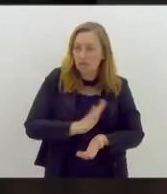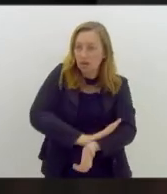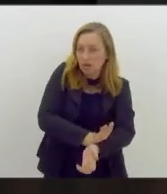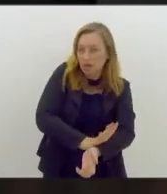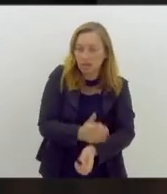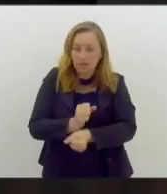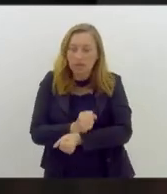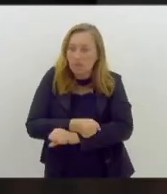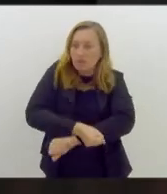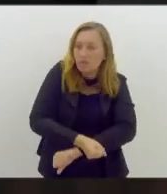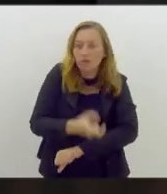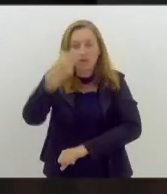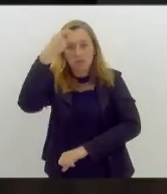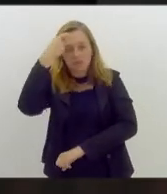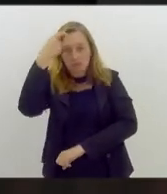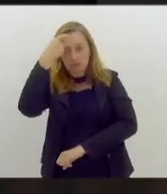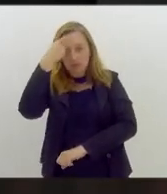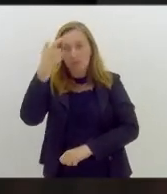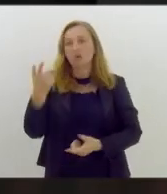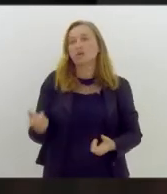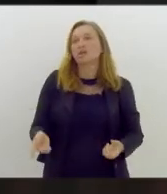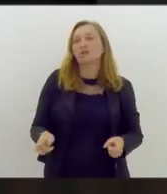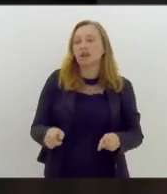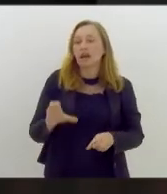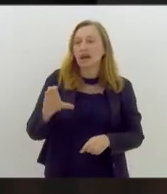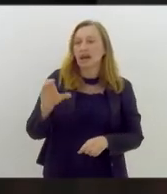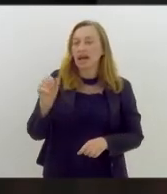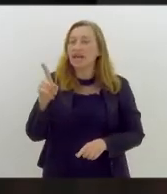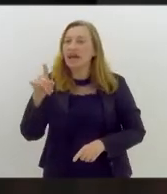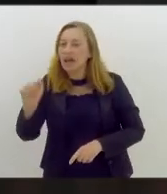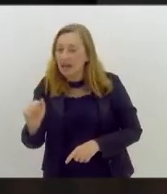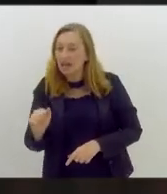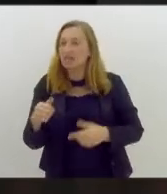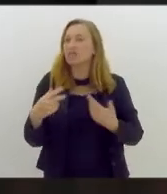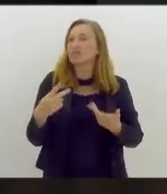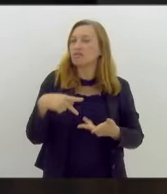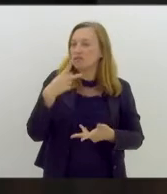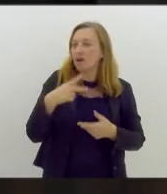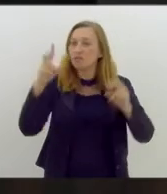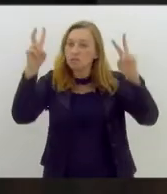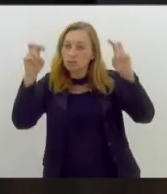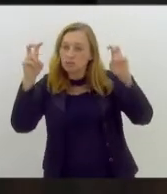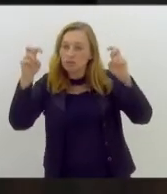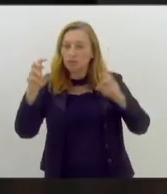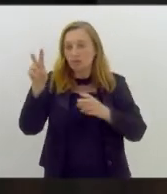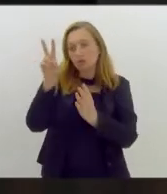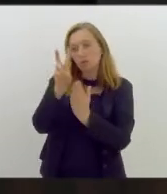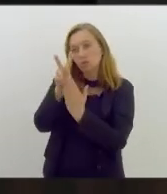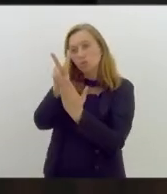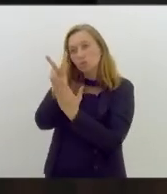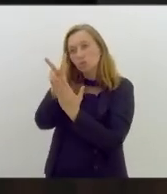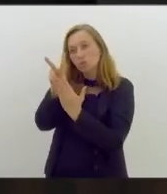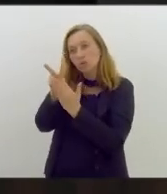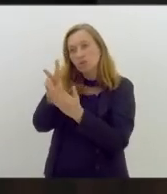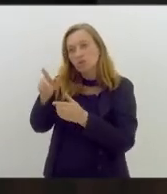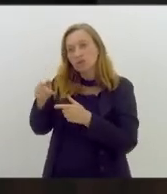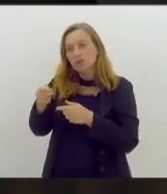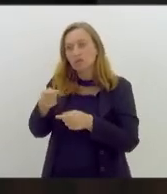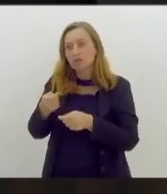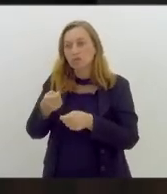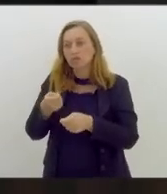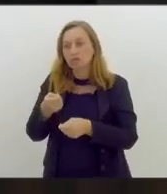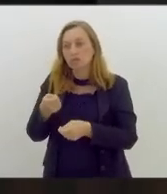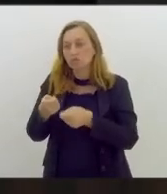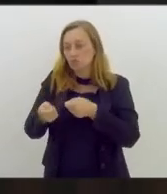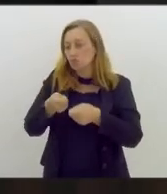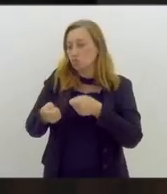e memória social, e a Caiaca, que trata da questão indígena da dominação e